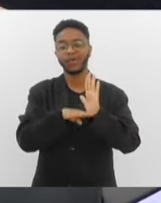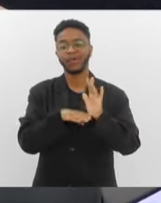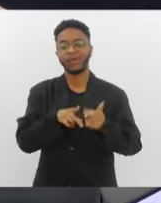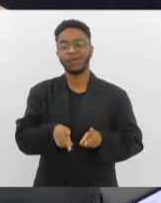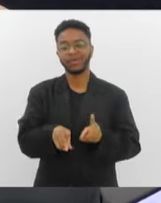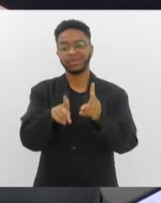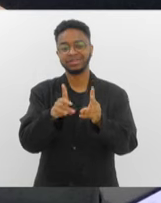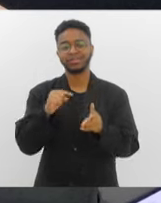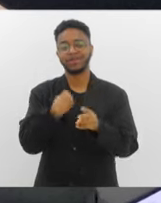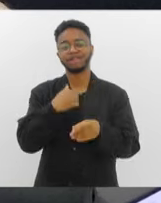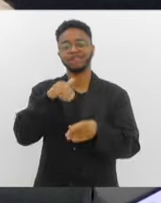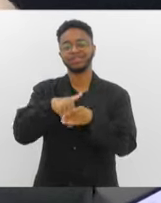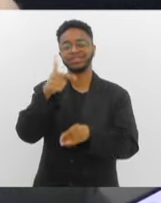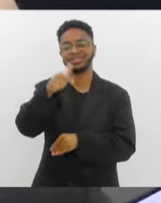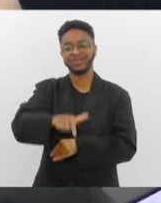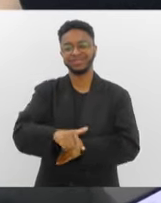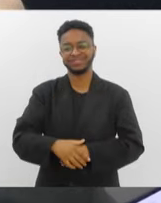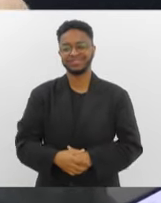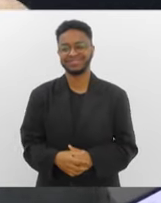e vamos votar de novo.